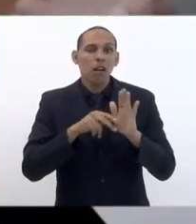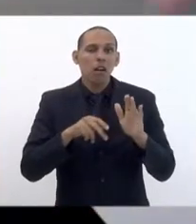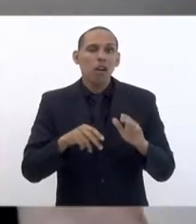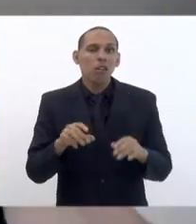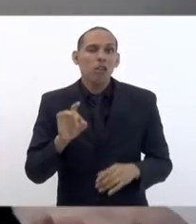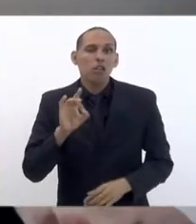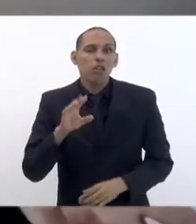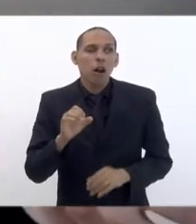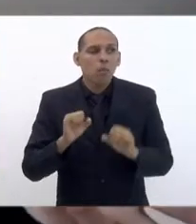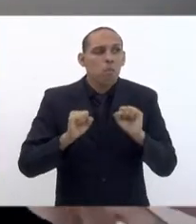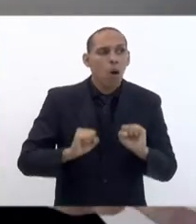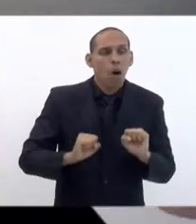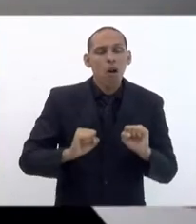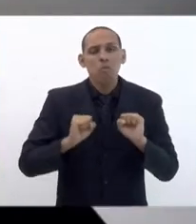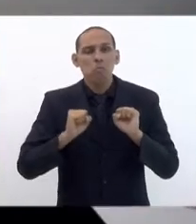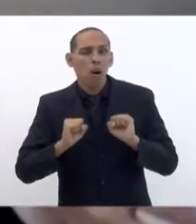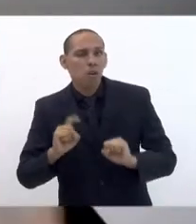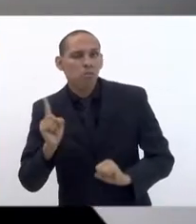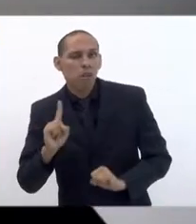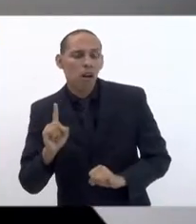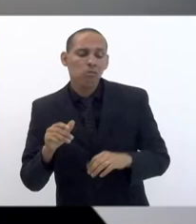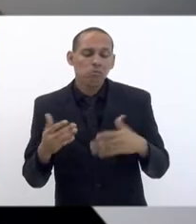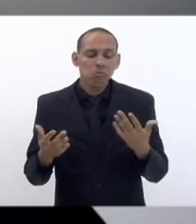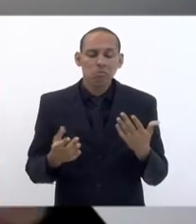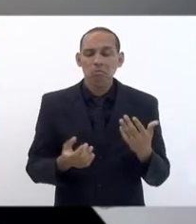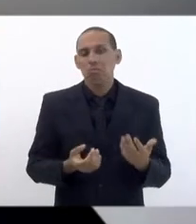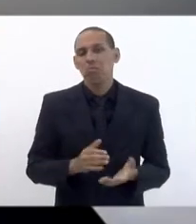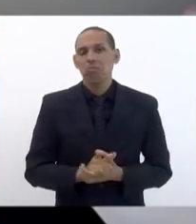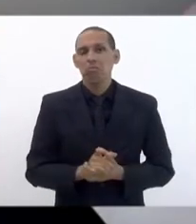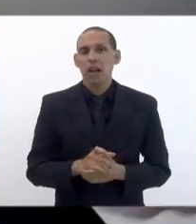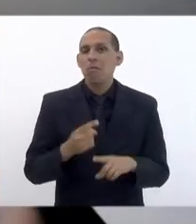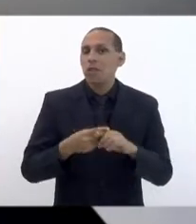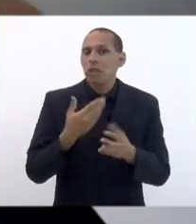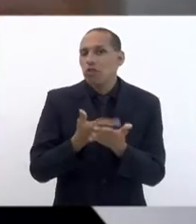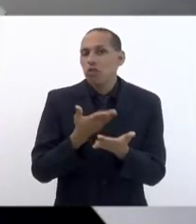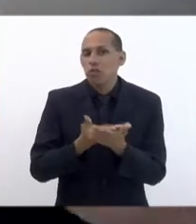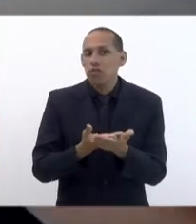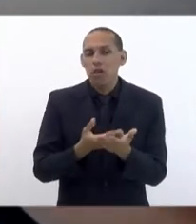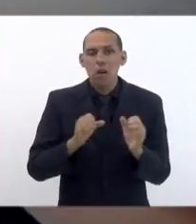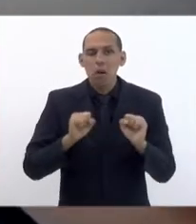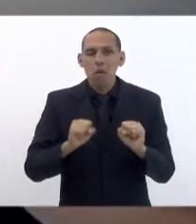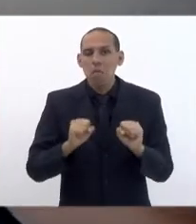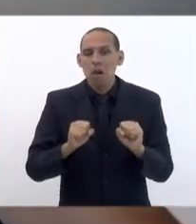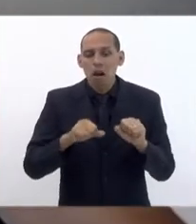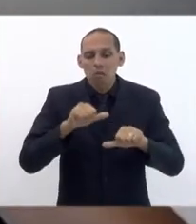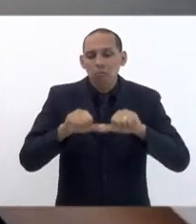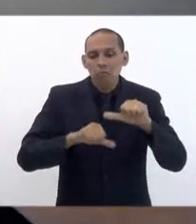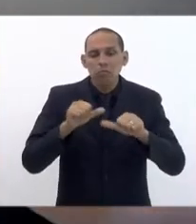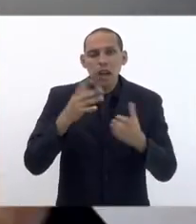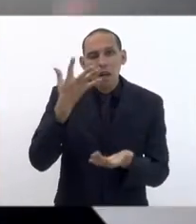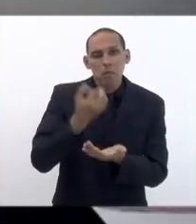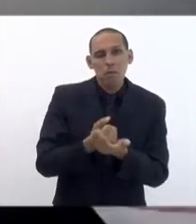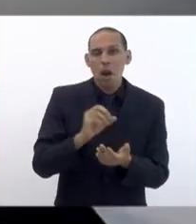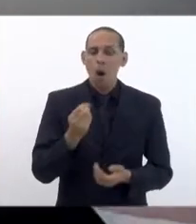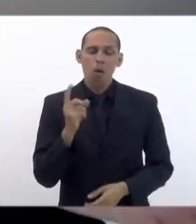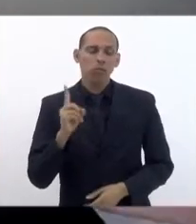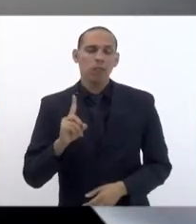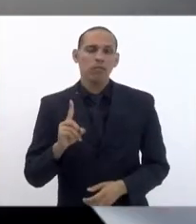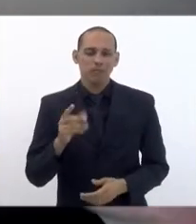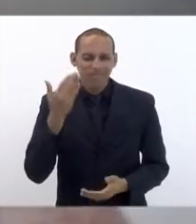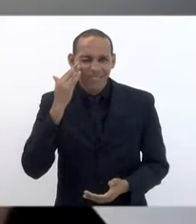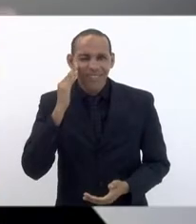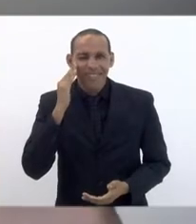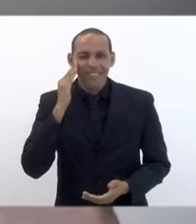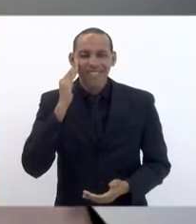mera possibilidade. É disso que se trata, porque esses estudos de viabilidade podem redundar em implementação ou não. É isso que